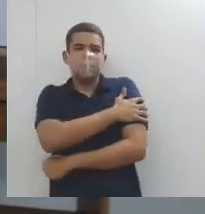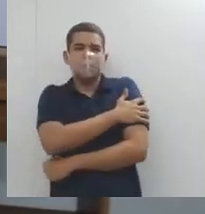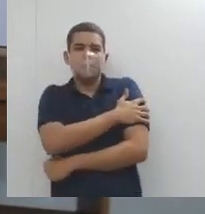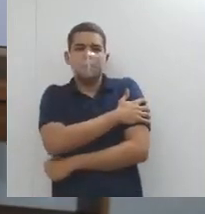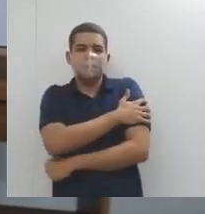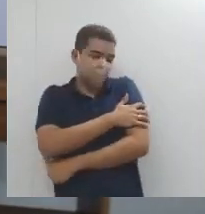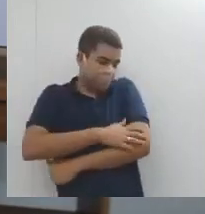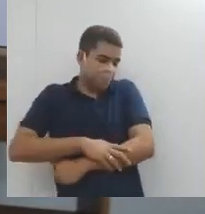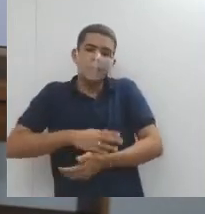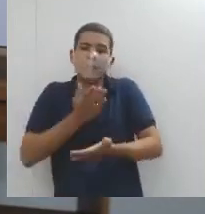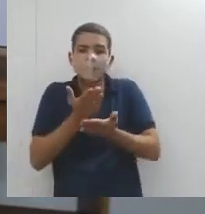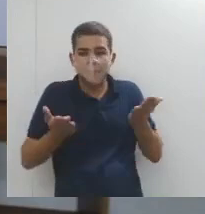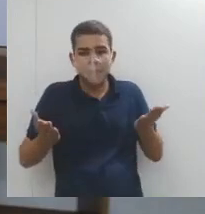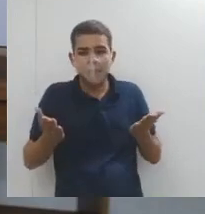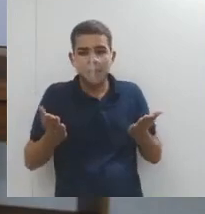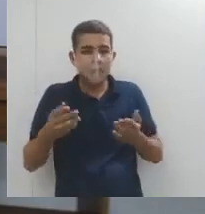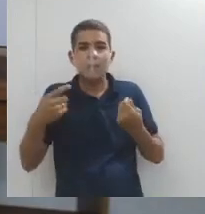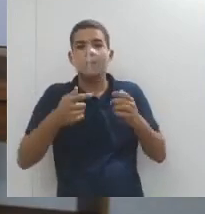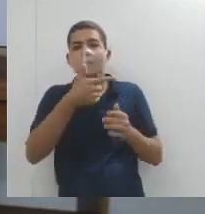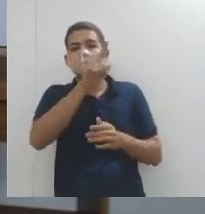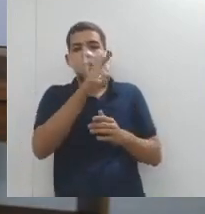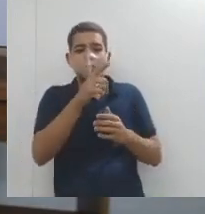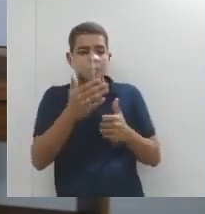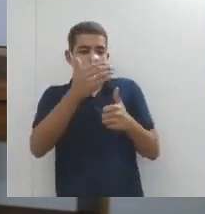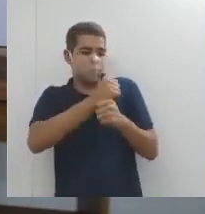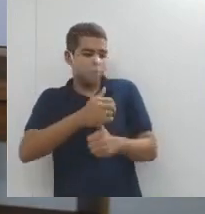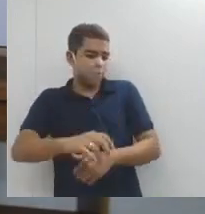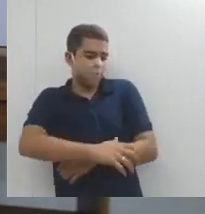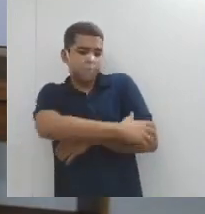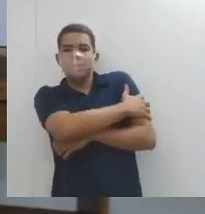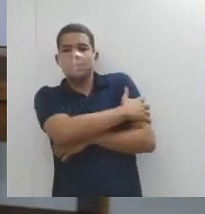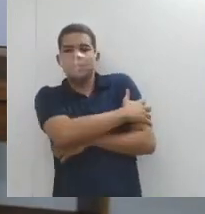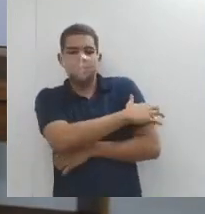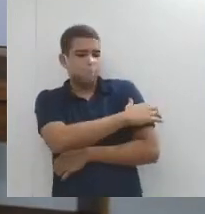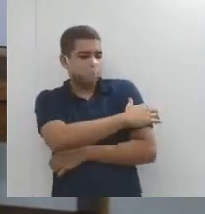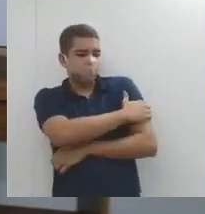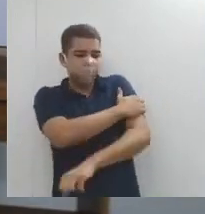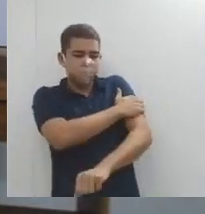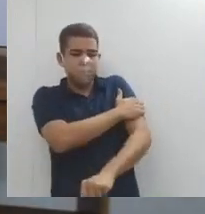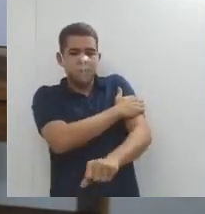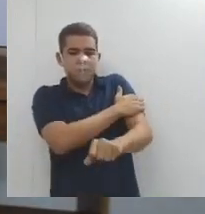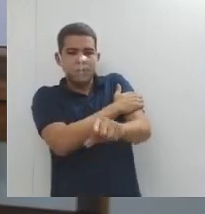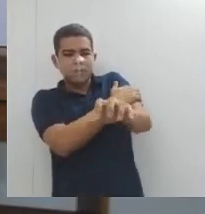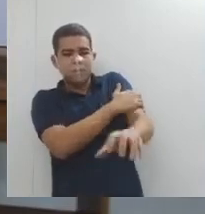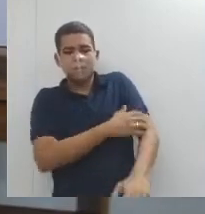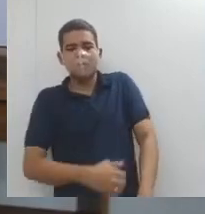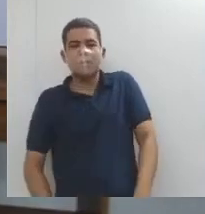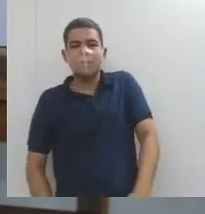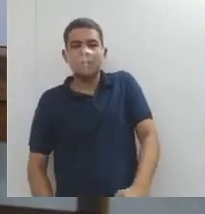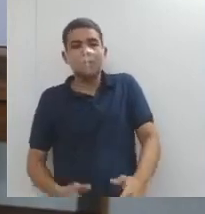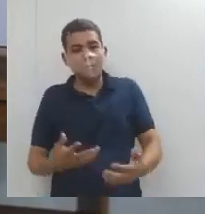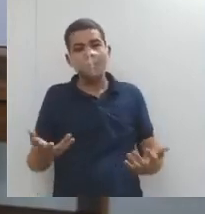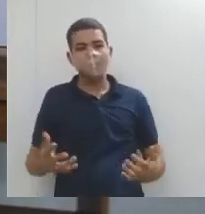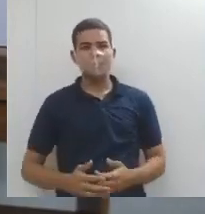Por exemplo, um braço, eu ia precisar de uma prótese, porque uma parte minha essencial foi perdida, tá? Eu estou fazendo